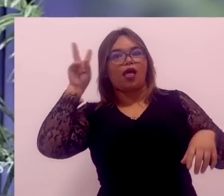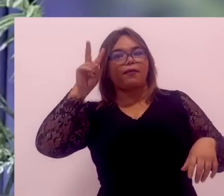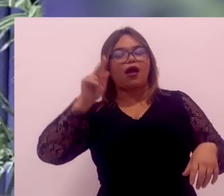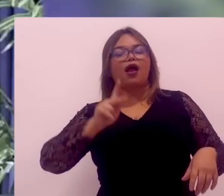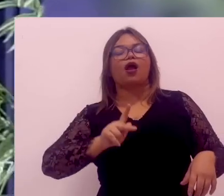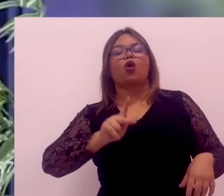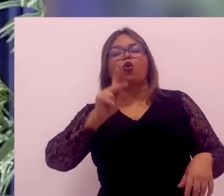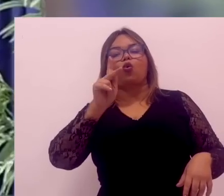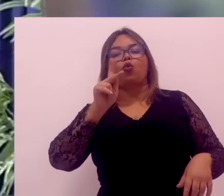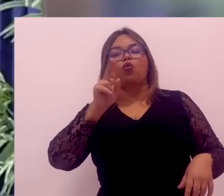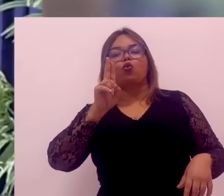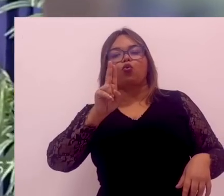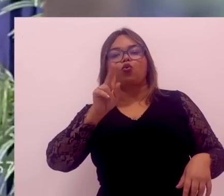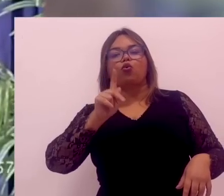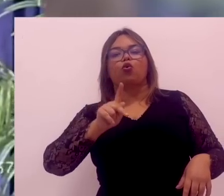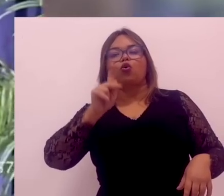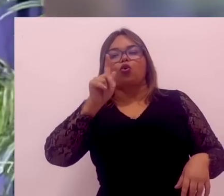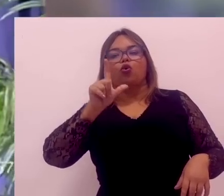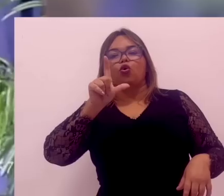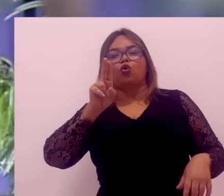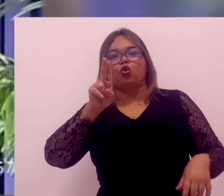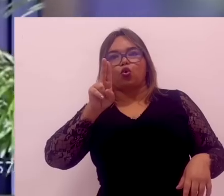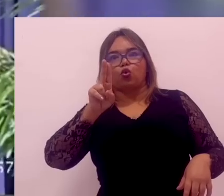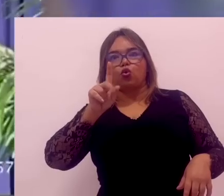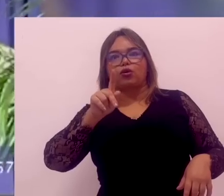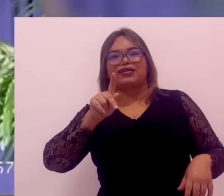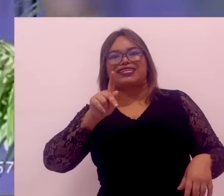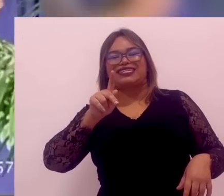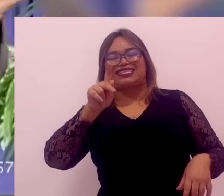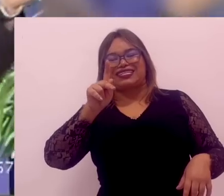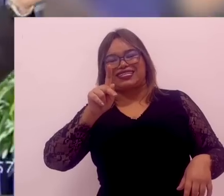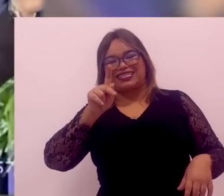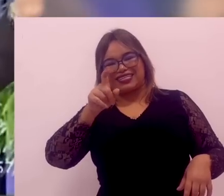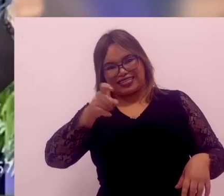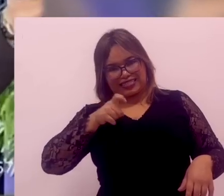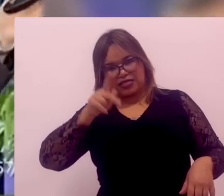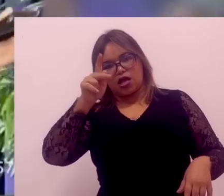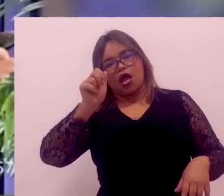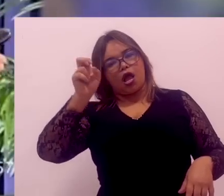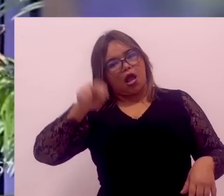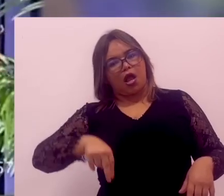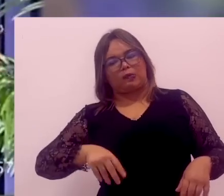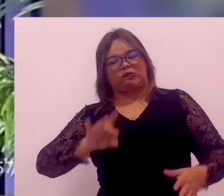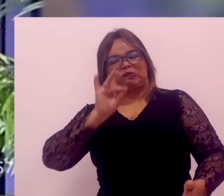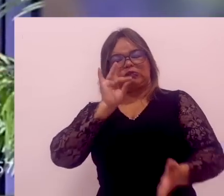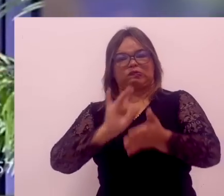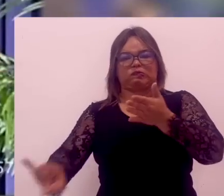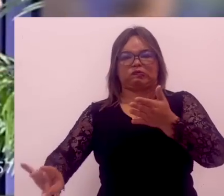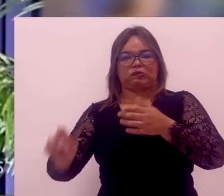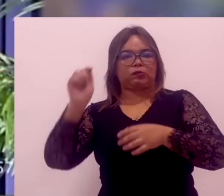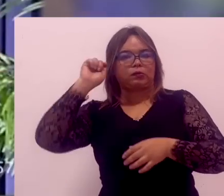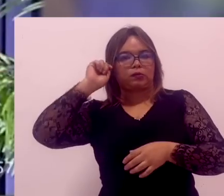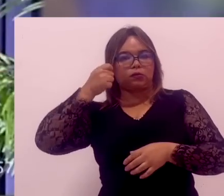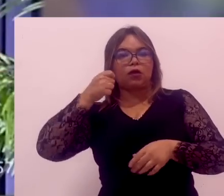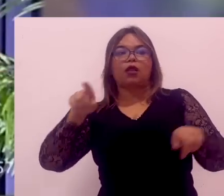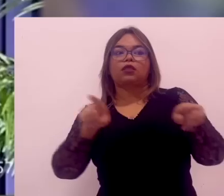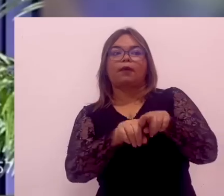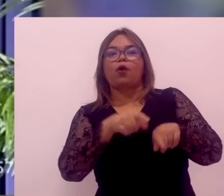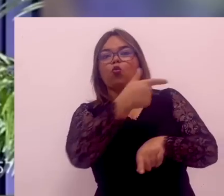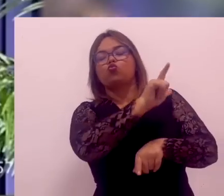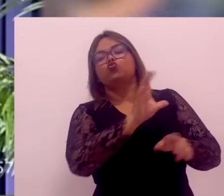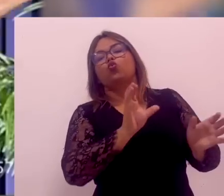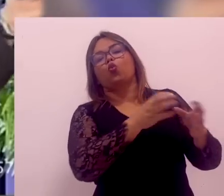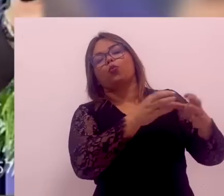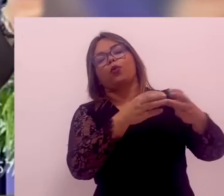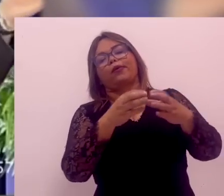tem organizações que são igualmente anti-brancas. Isso é chamado de pensamento dialético. Lembram-se do